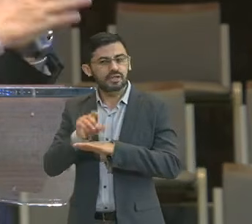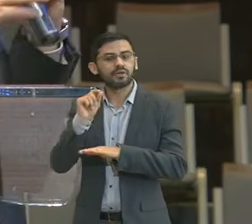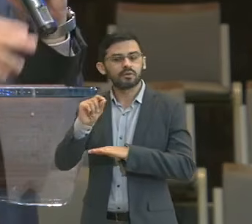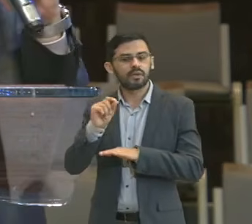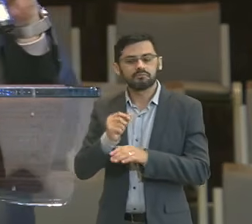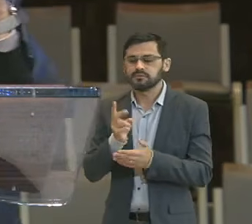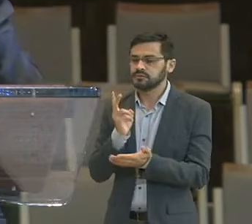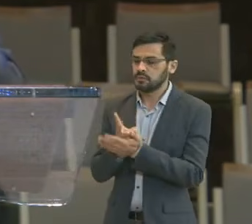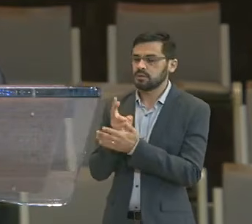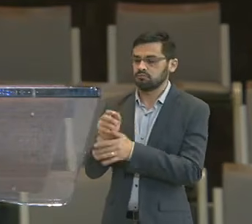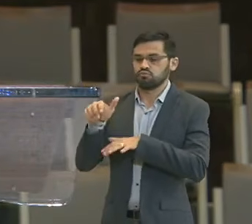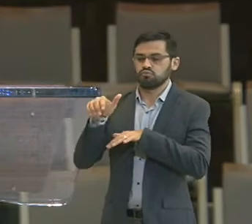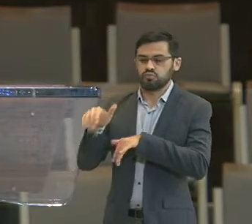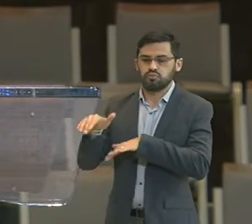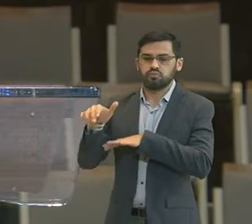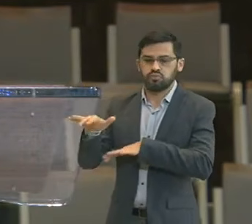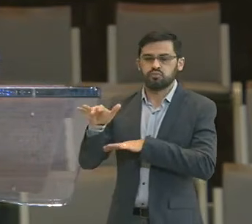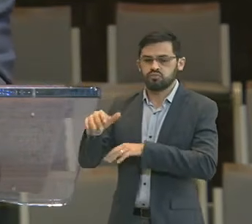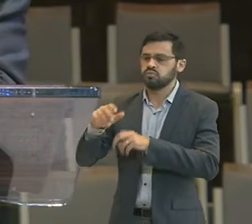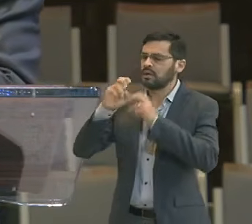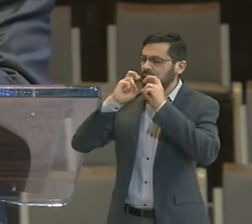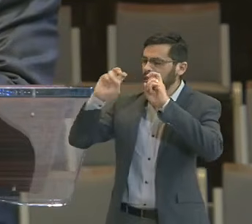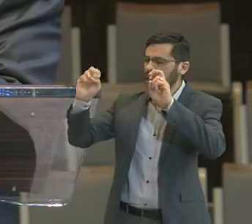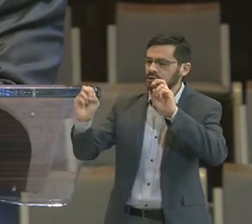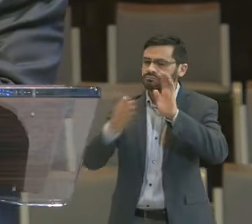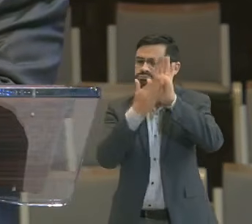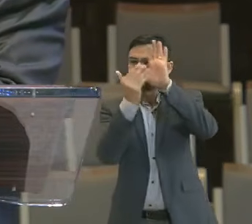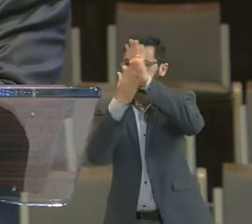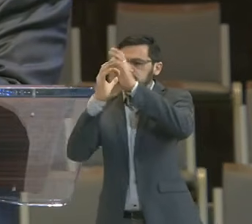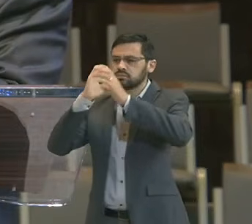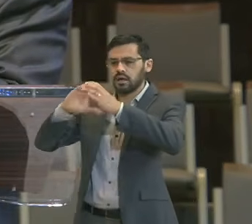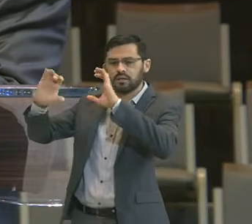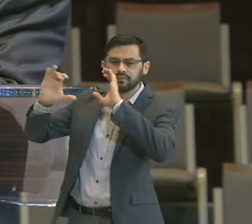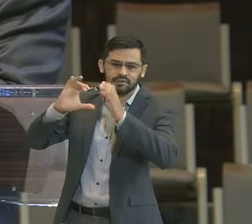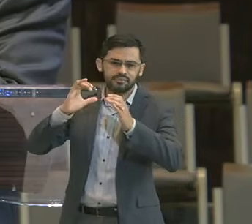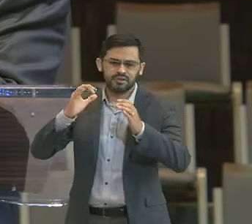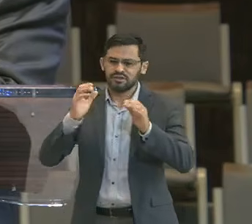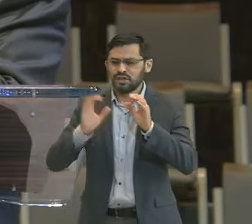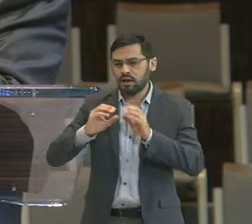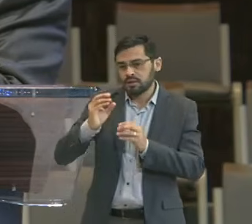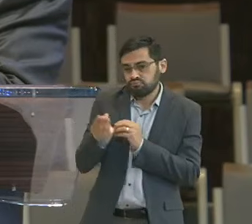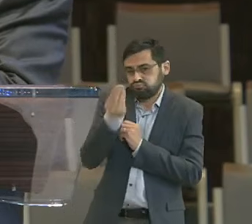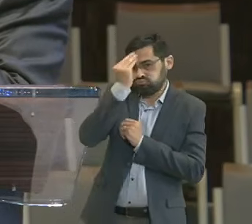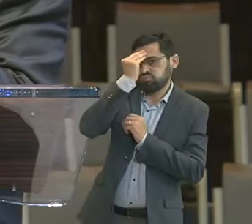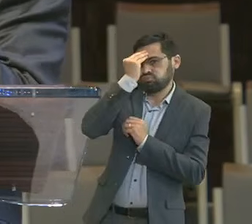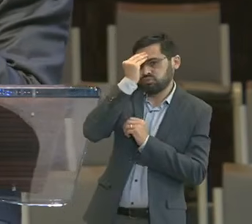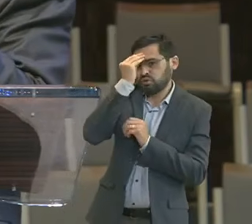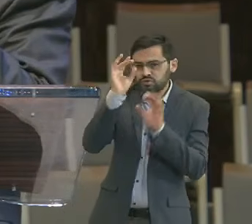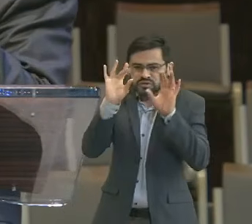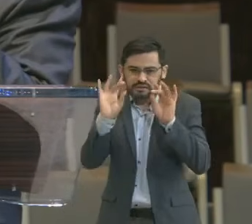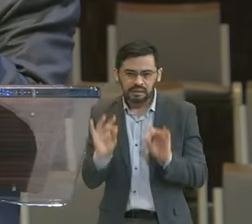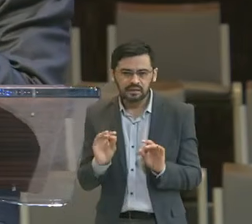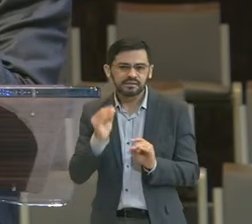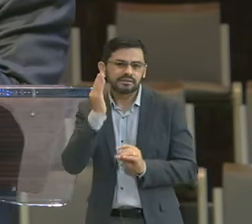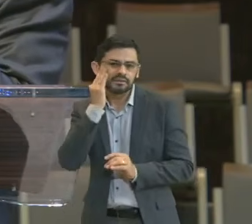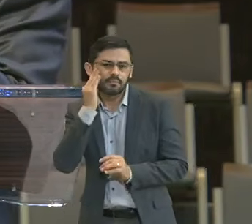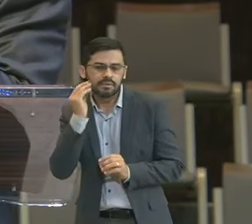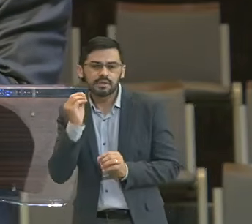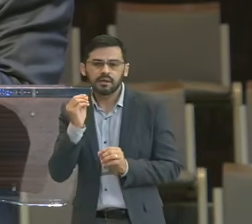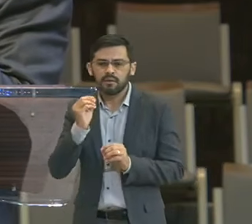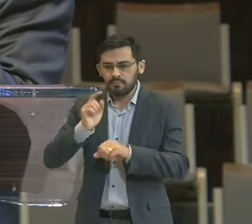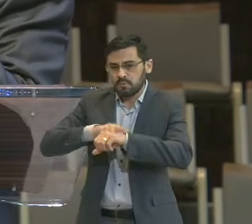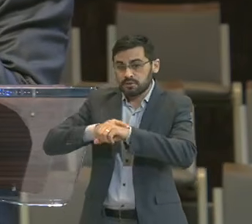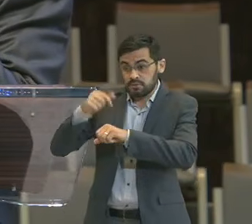uma procissão. E eles tinham ensaiado todos os detalhes. Eles sabiam quando tinham